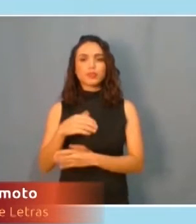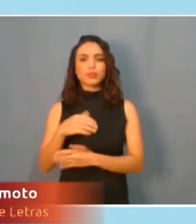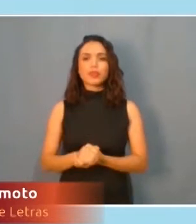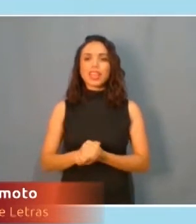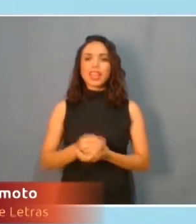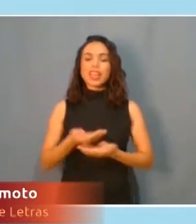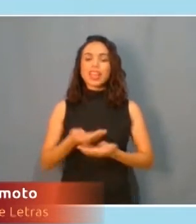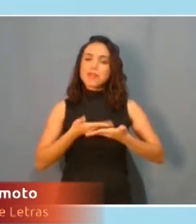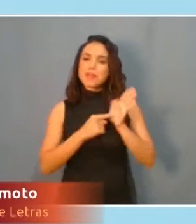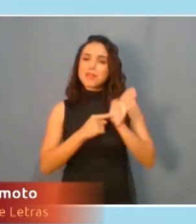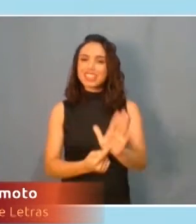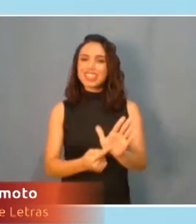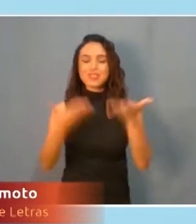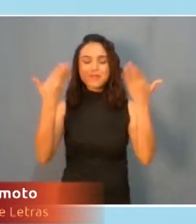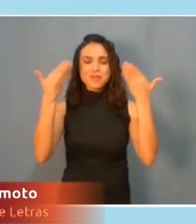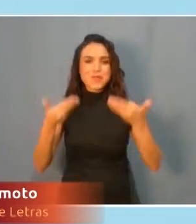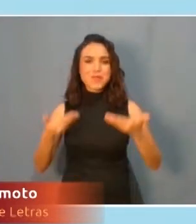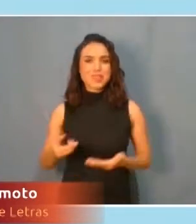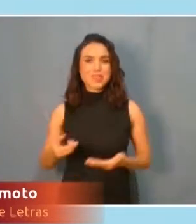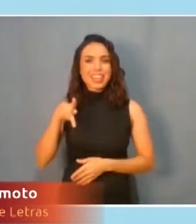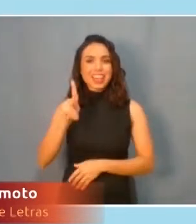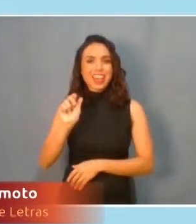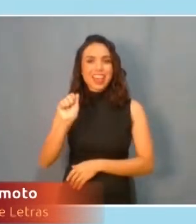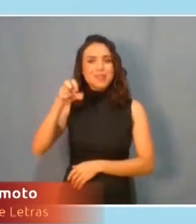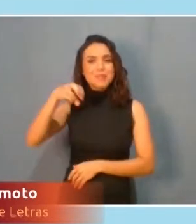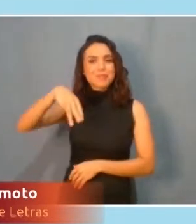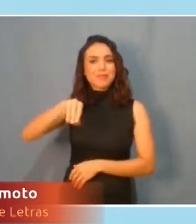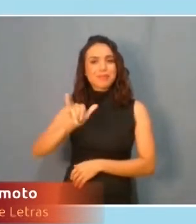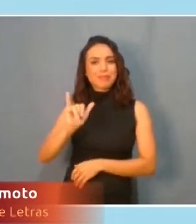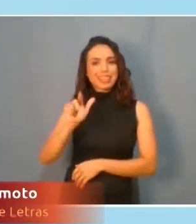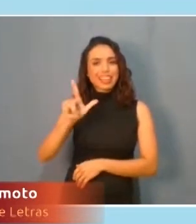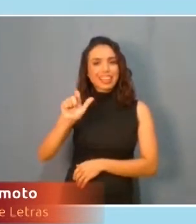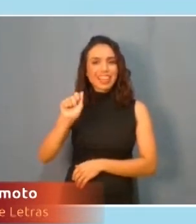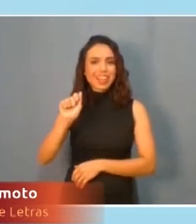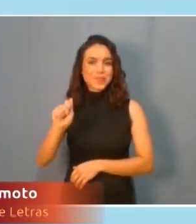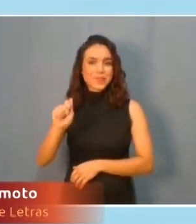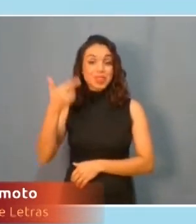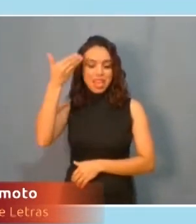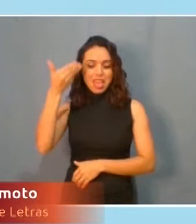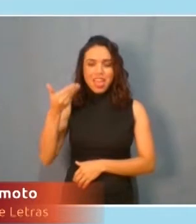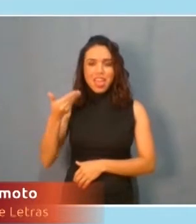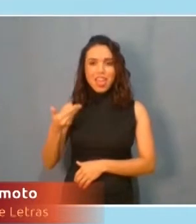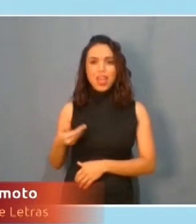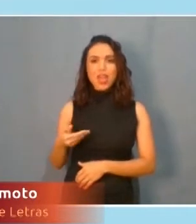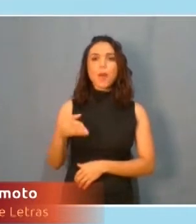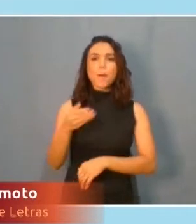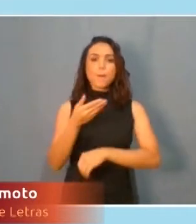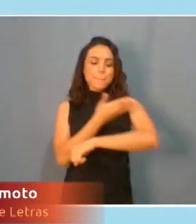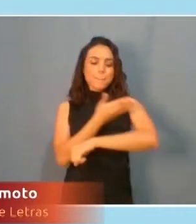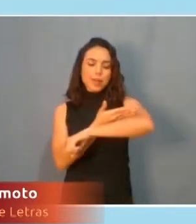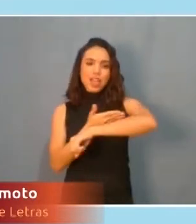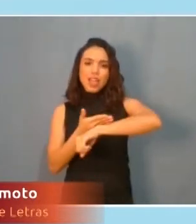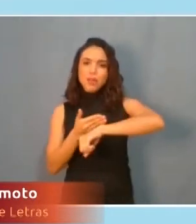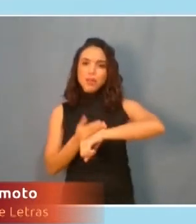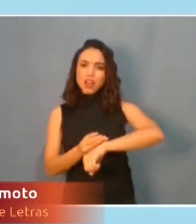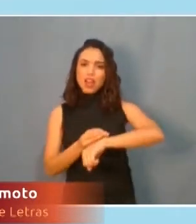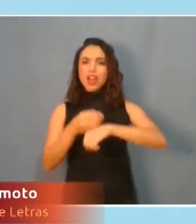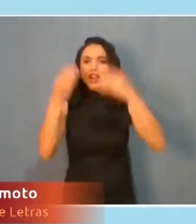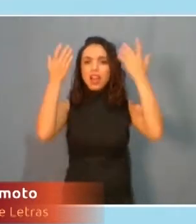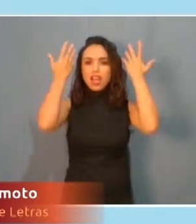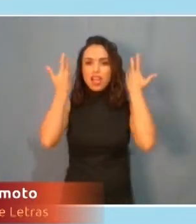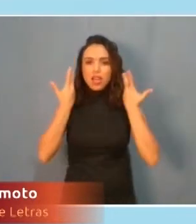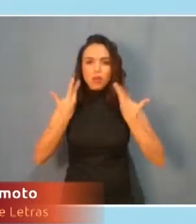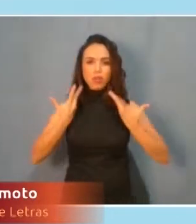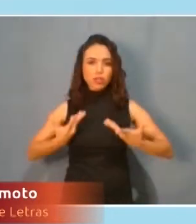você até às 6h30 da noite. Eu sou uma mulher branca, tenho cabelos escuros e longos, hoje estou